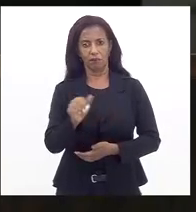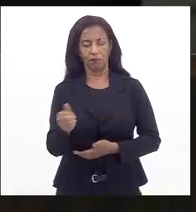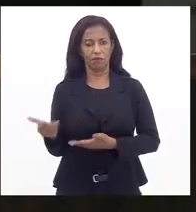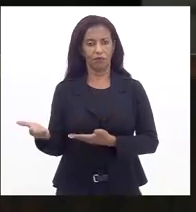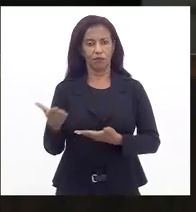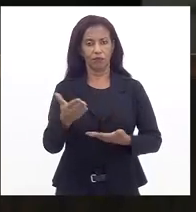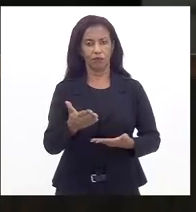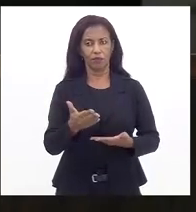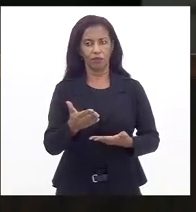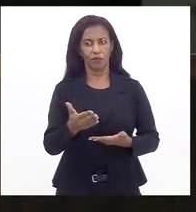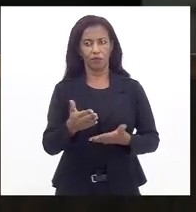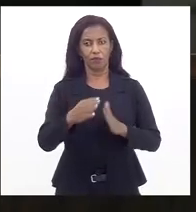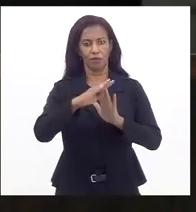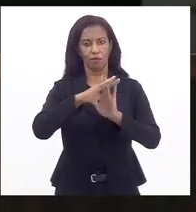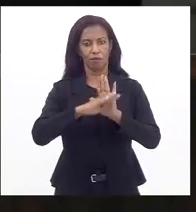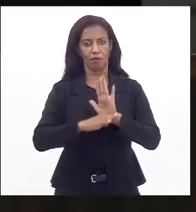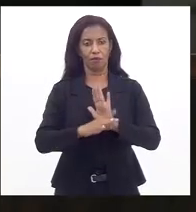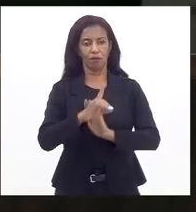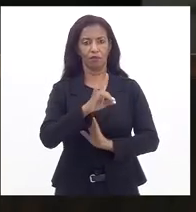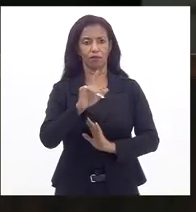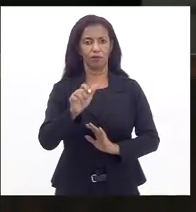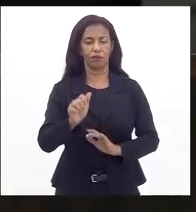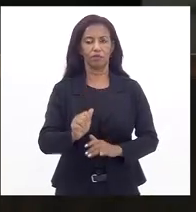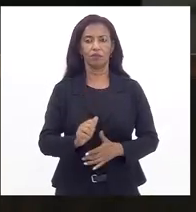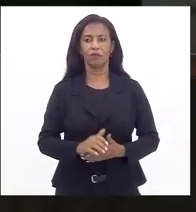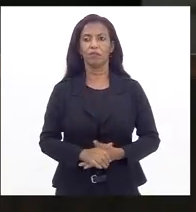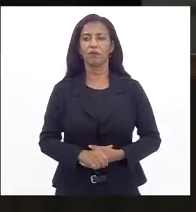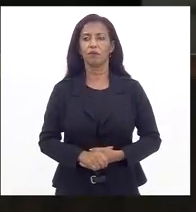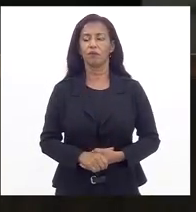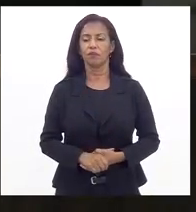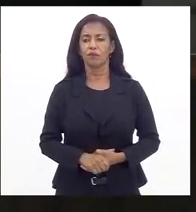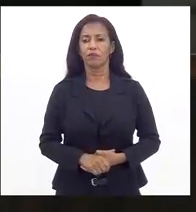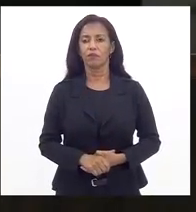passa-se a ordem do dia